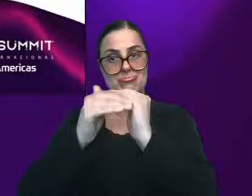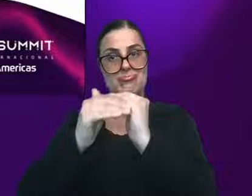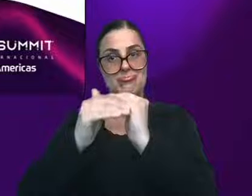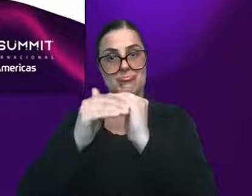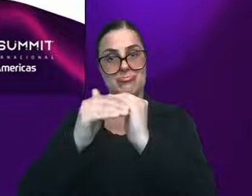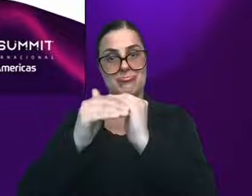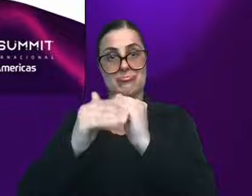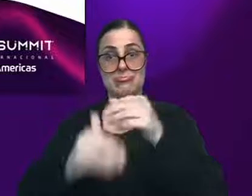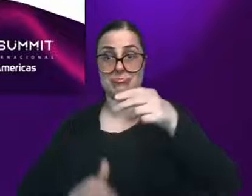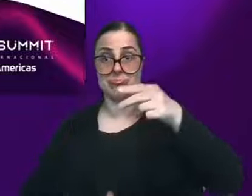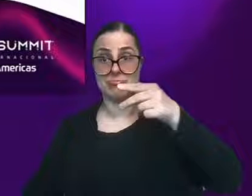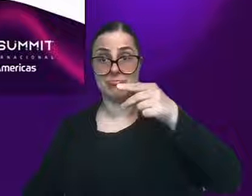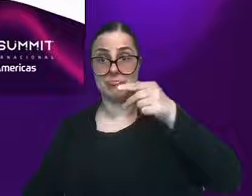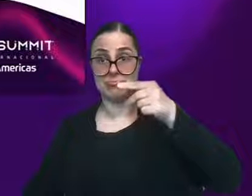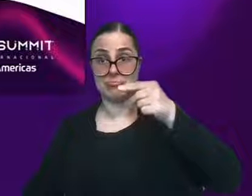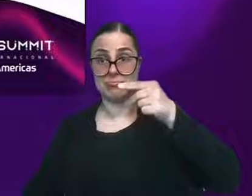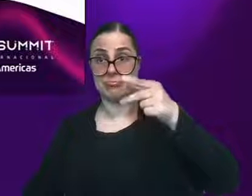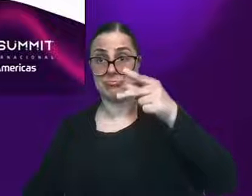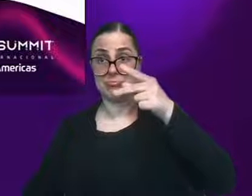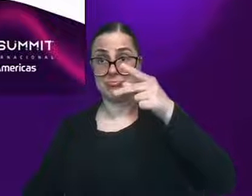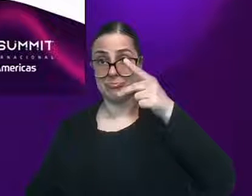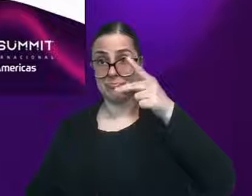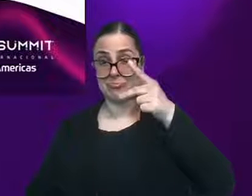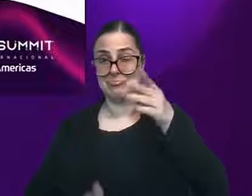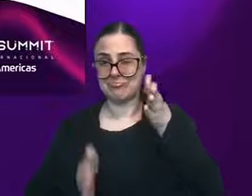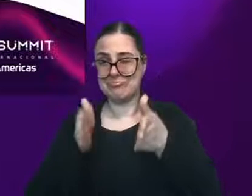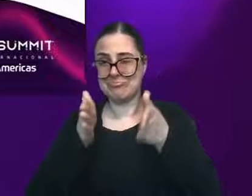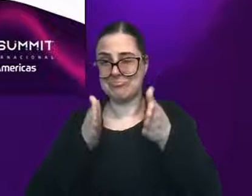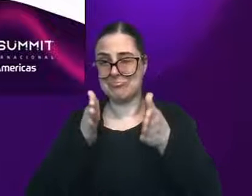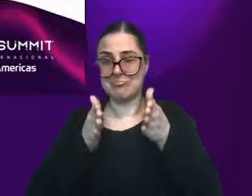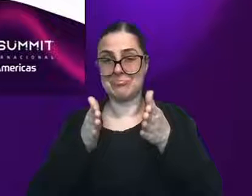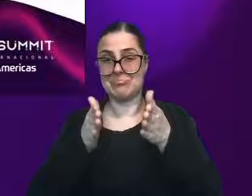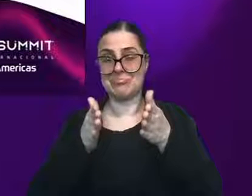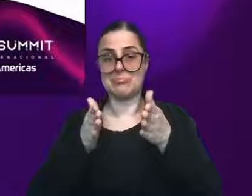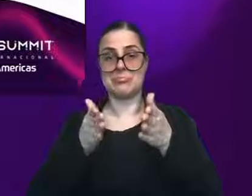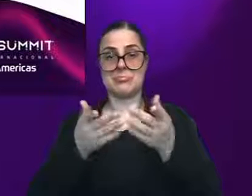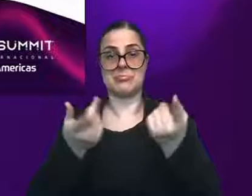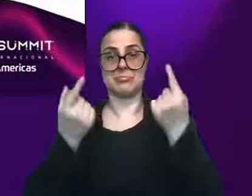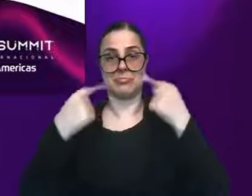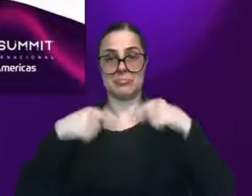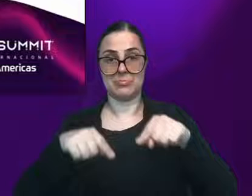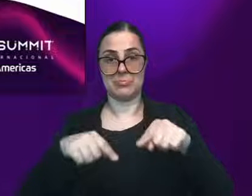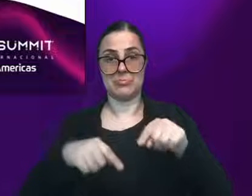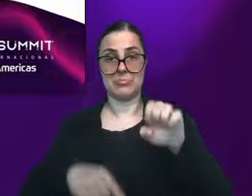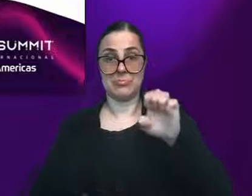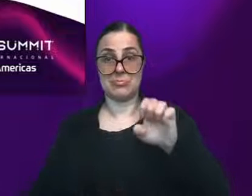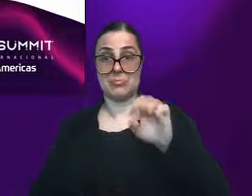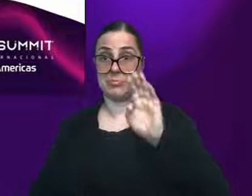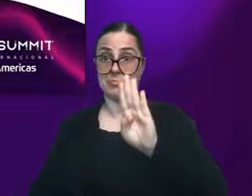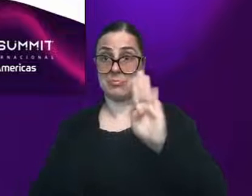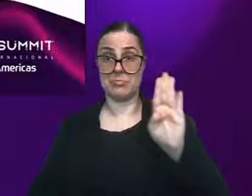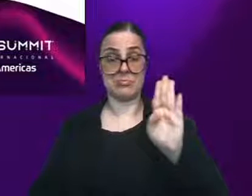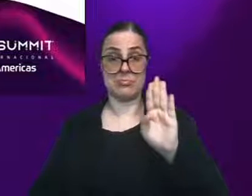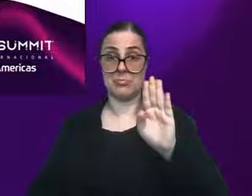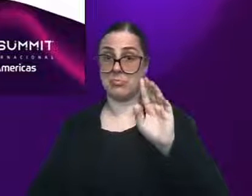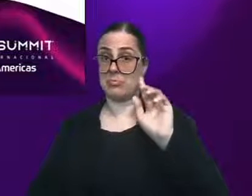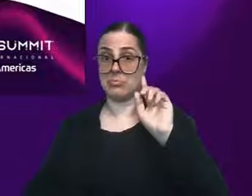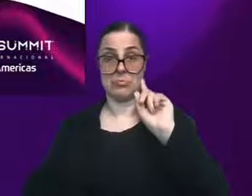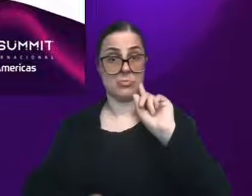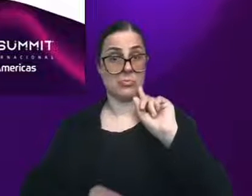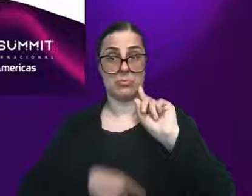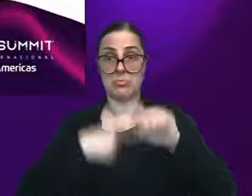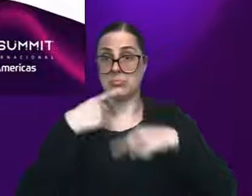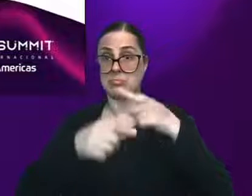terceiro evento aqui, né, saímos dessa fase que chamamos de EBB para a fase de fluxo,